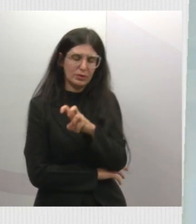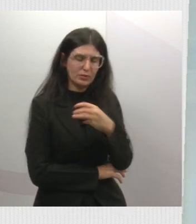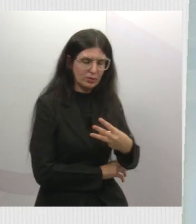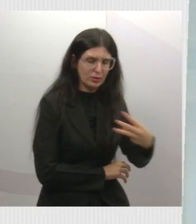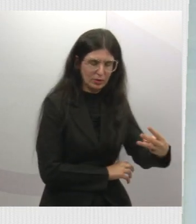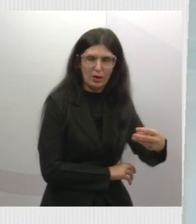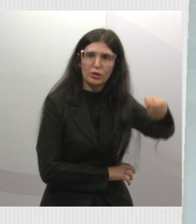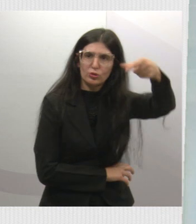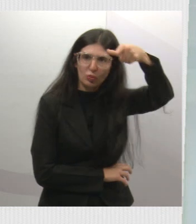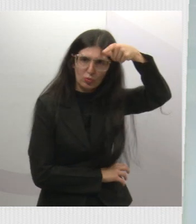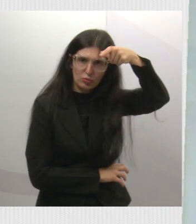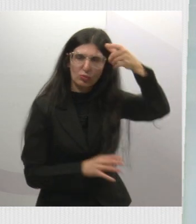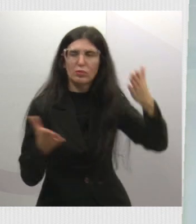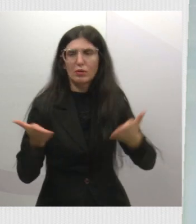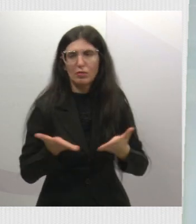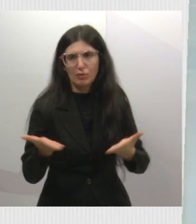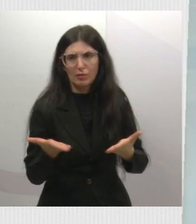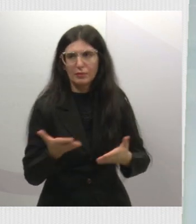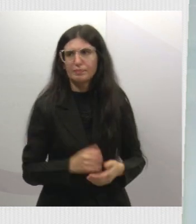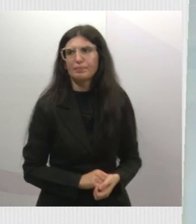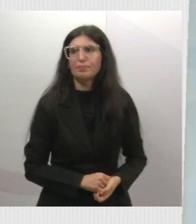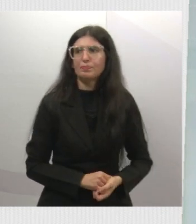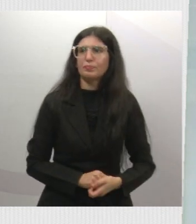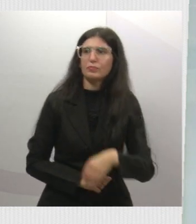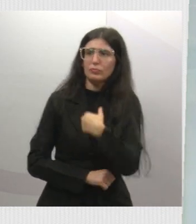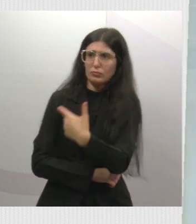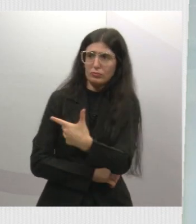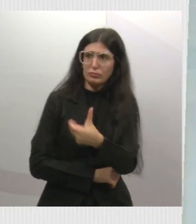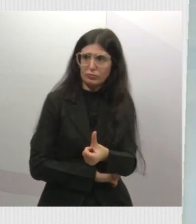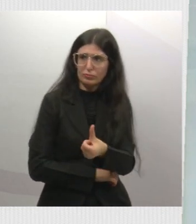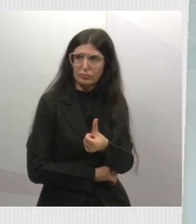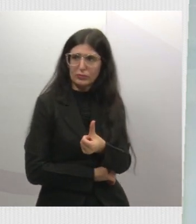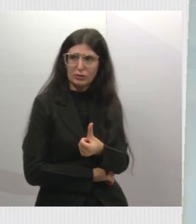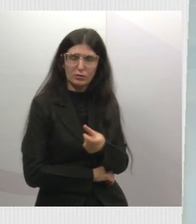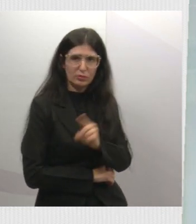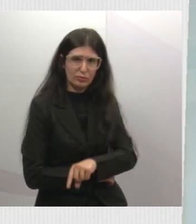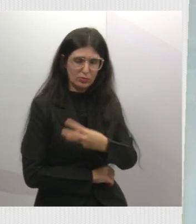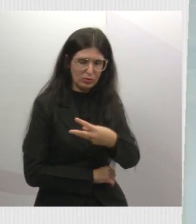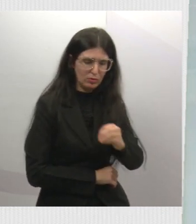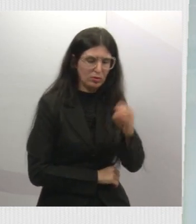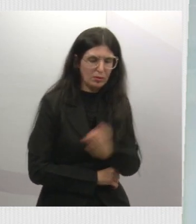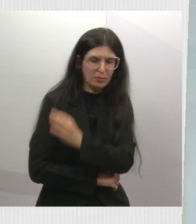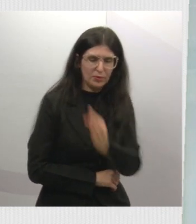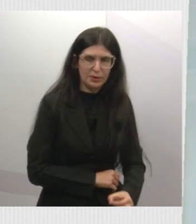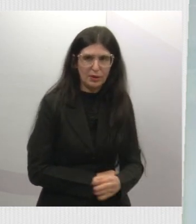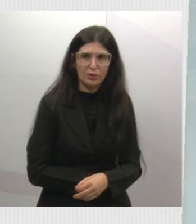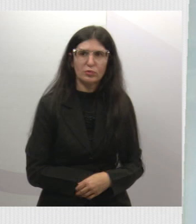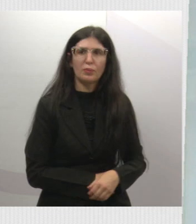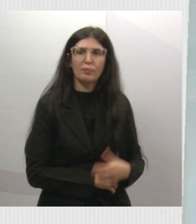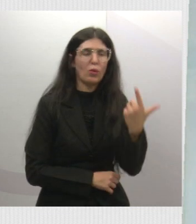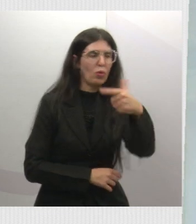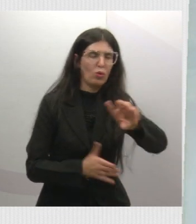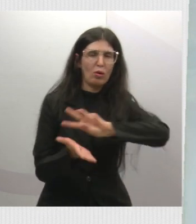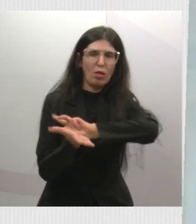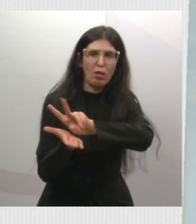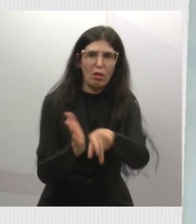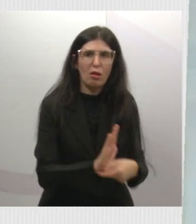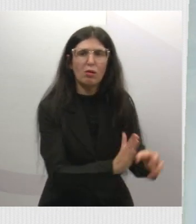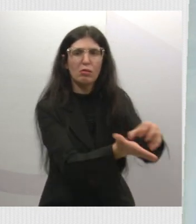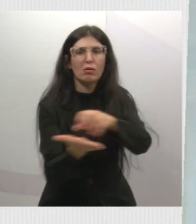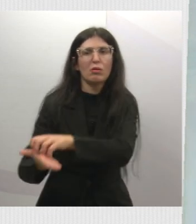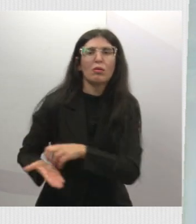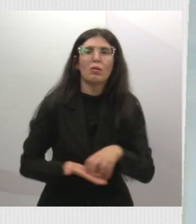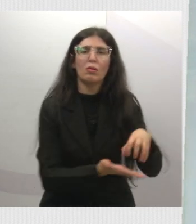1.533.000, 26,30%. E as demais secretarias, como habitação,